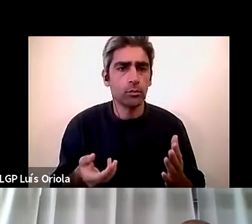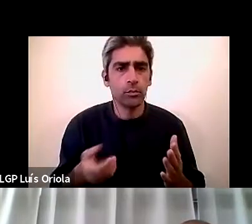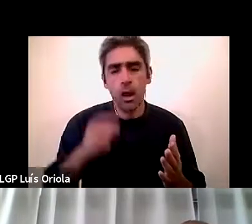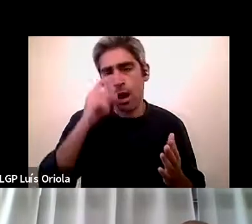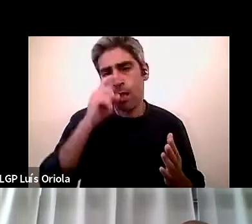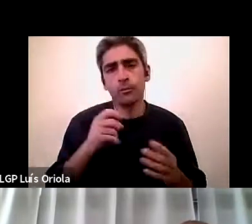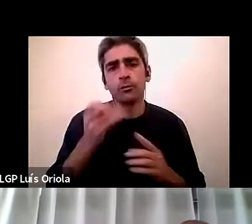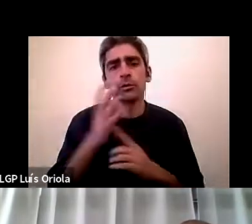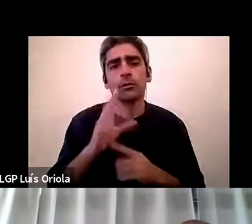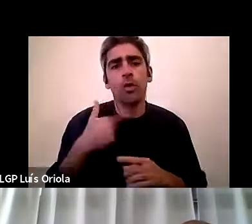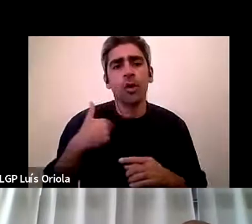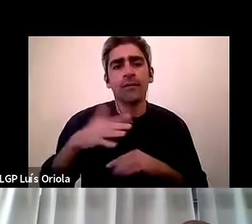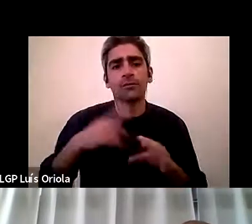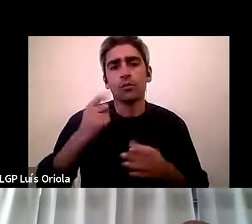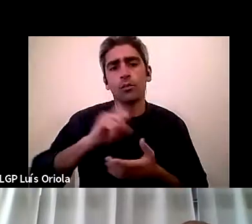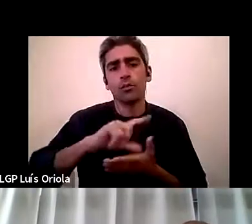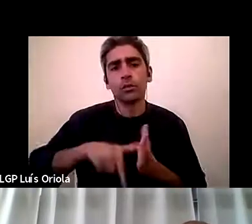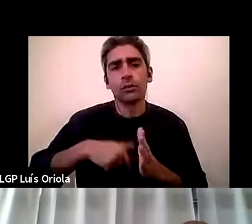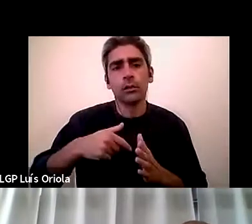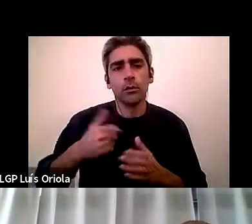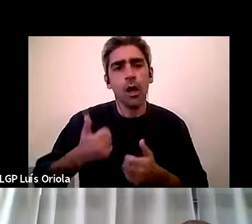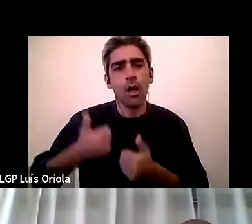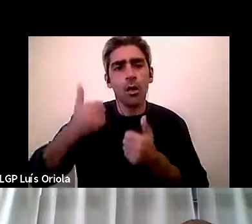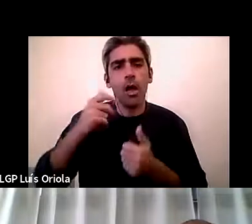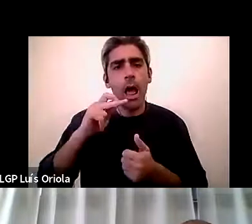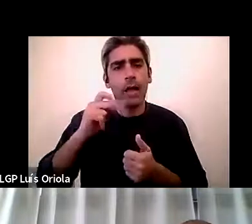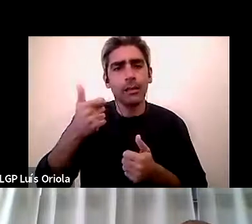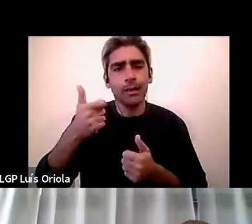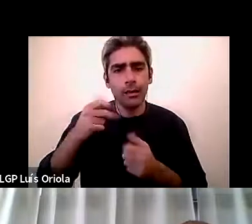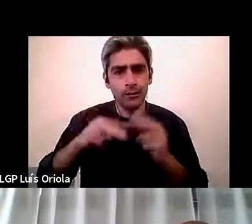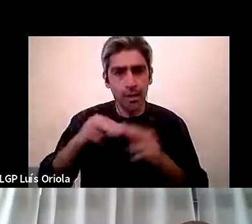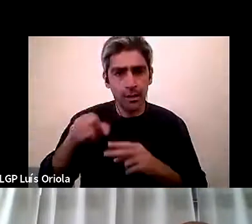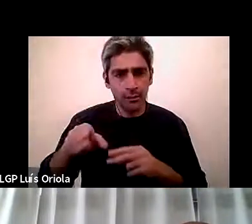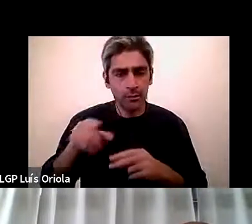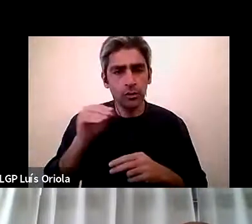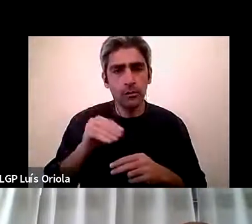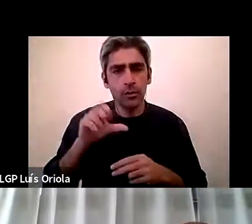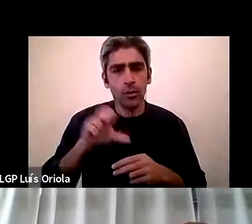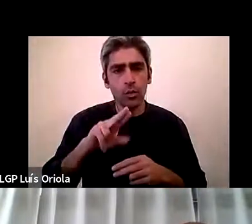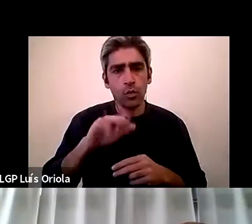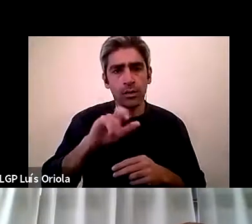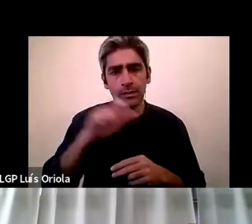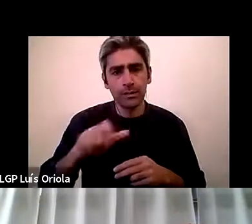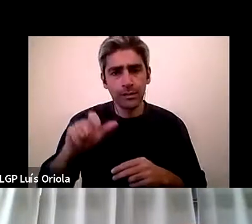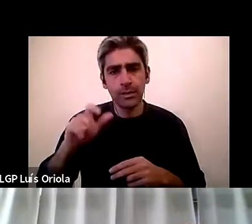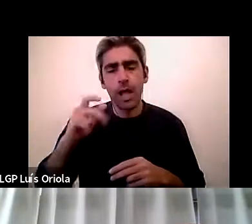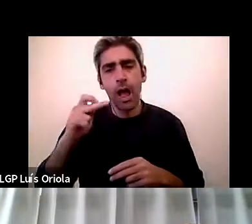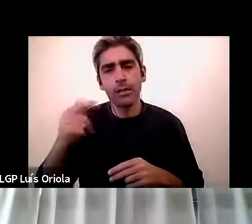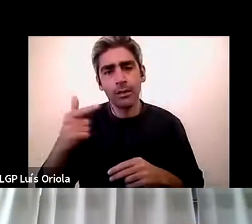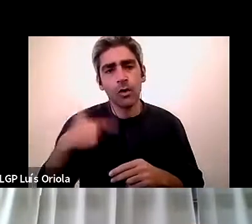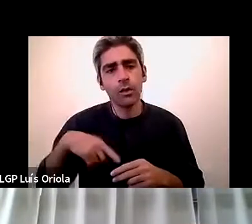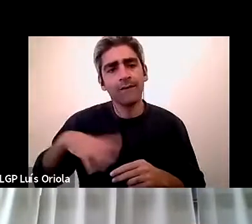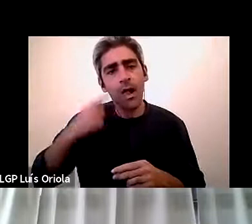Lembro-me que fizemos um projeto com a autoridade tributária e aduaneira chamado Quiz AT, onde nós queríamos